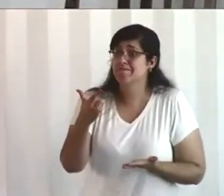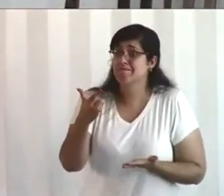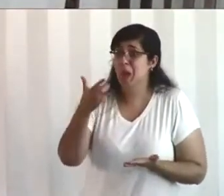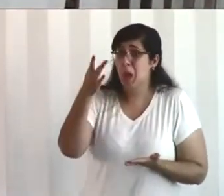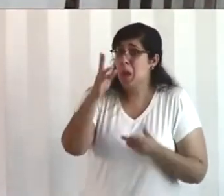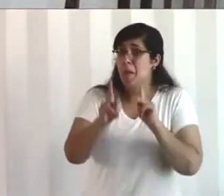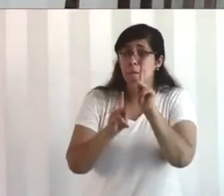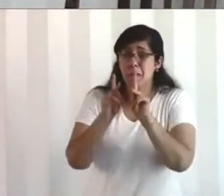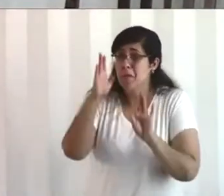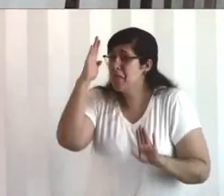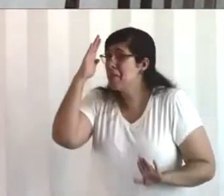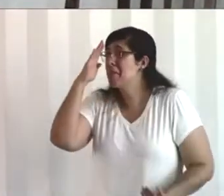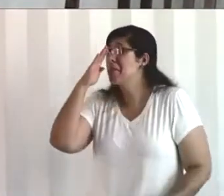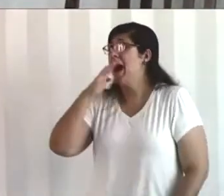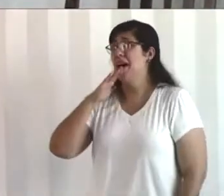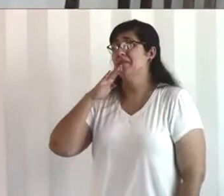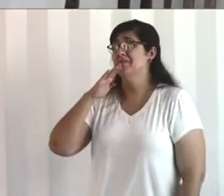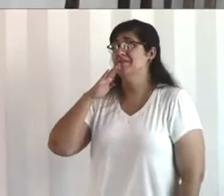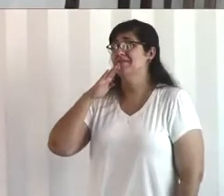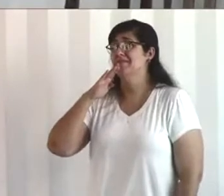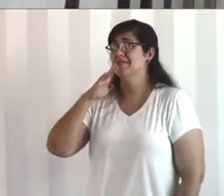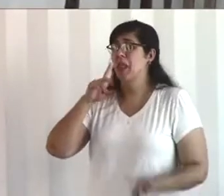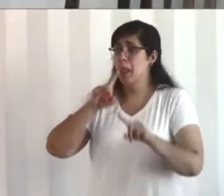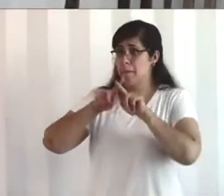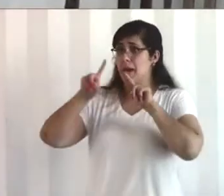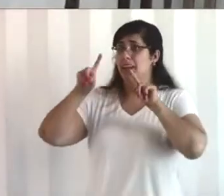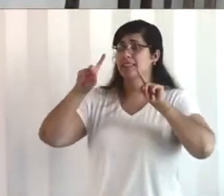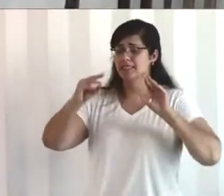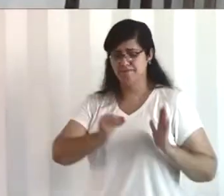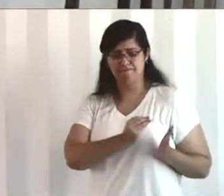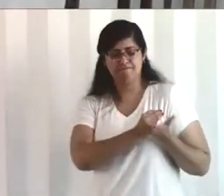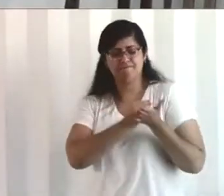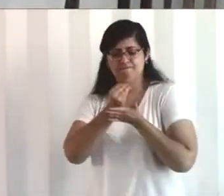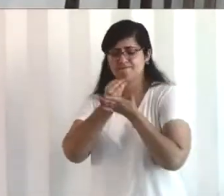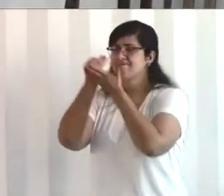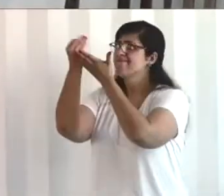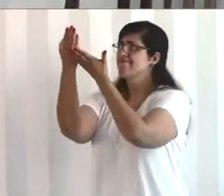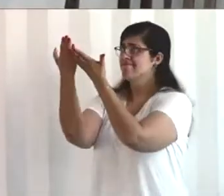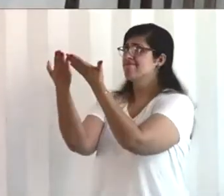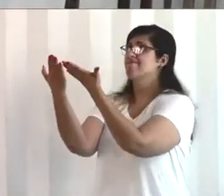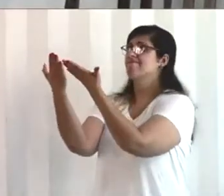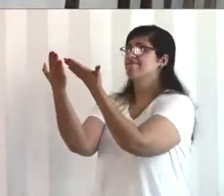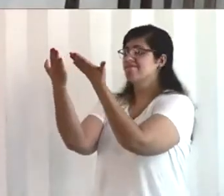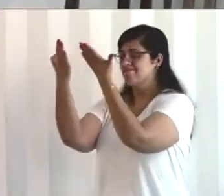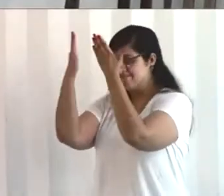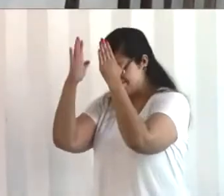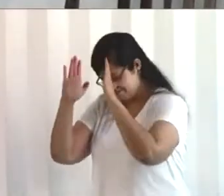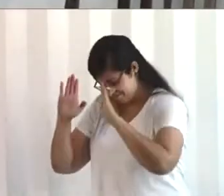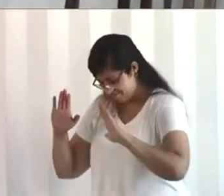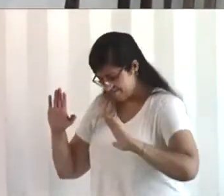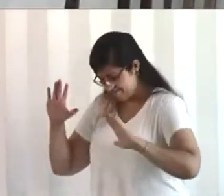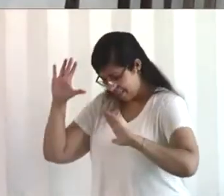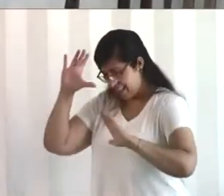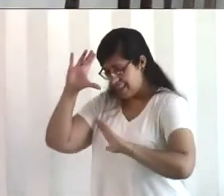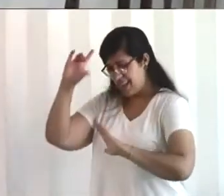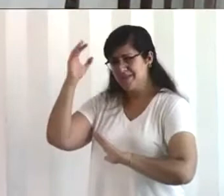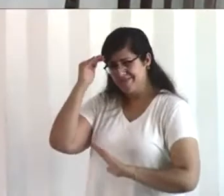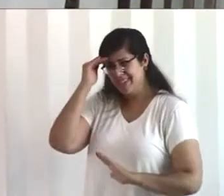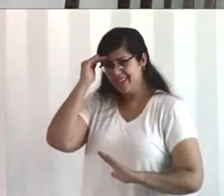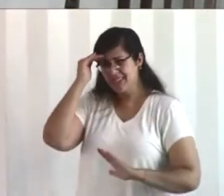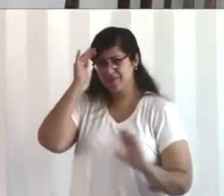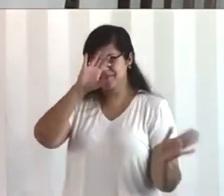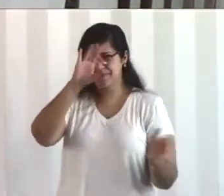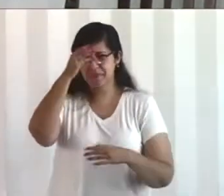de Deus? Através de uma consagração, através de uma entrega pessoal. Bom, uma terceira